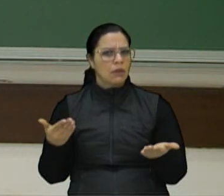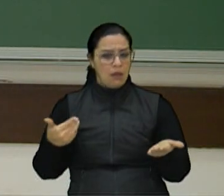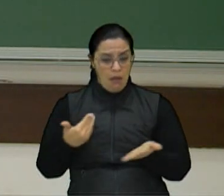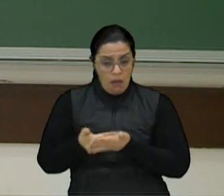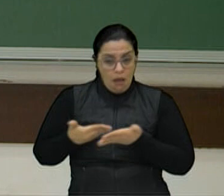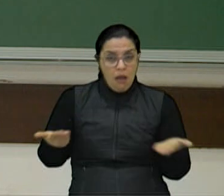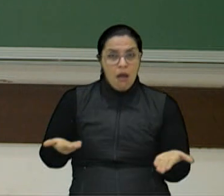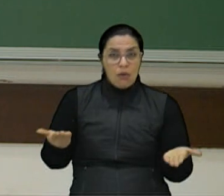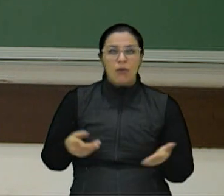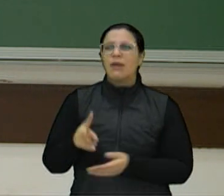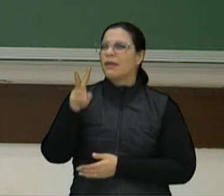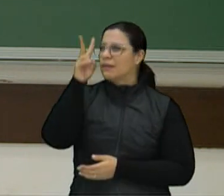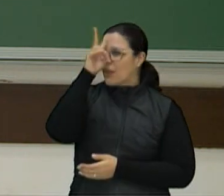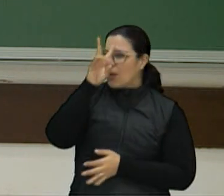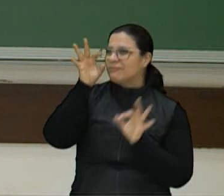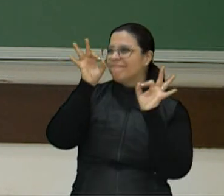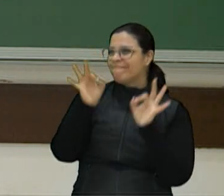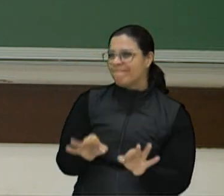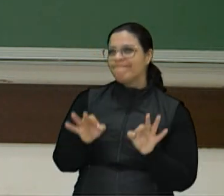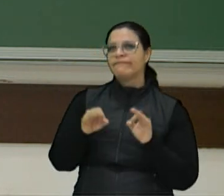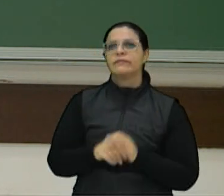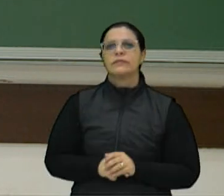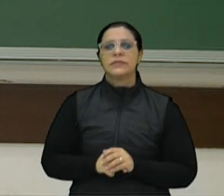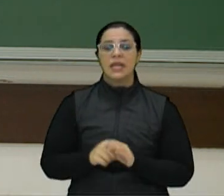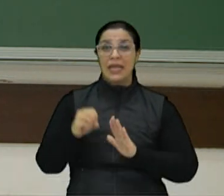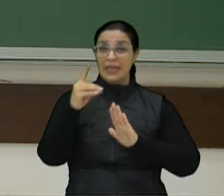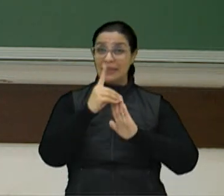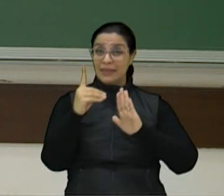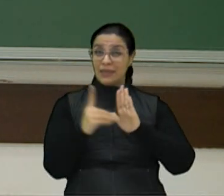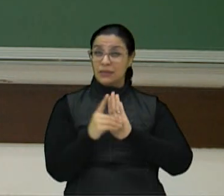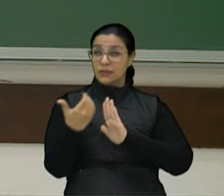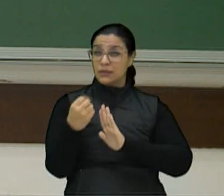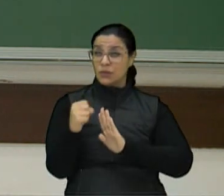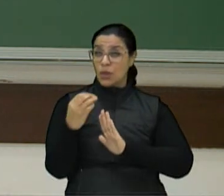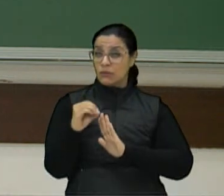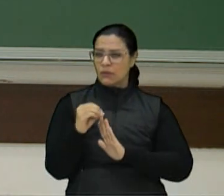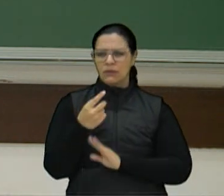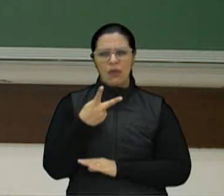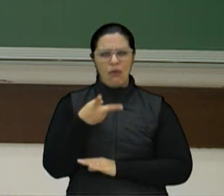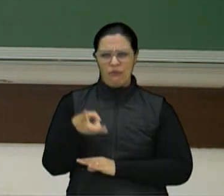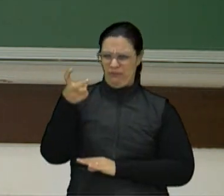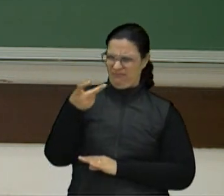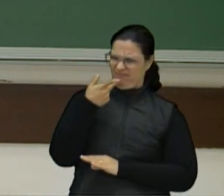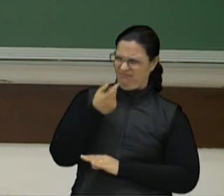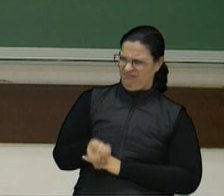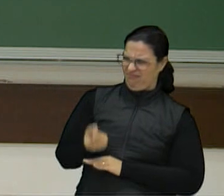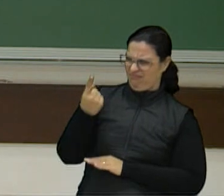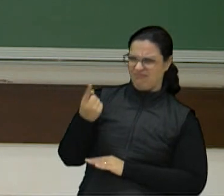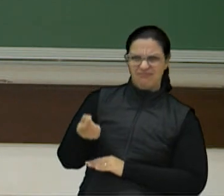lembro perfeitamente, na década de 80, a primeira vez que eu ouvi isso, falei,